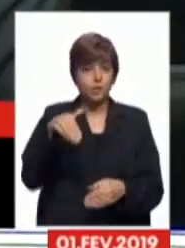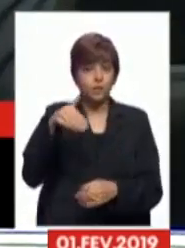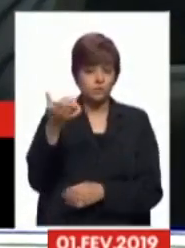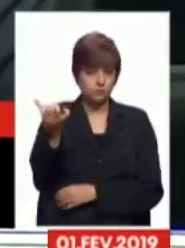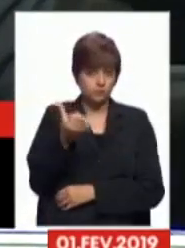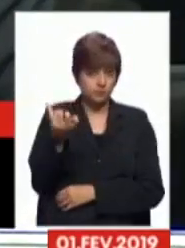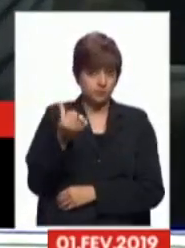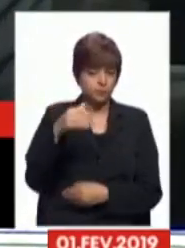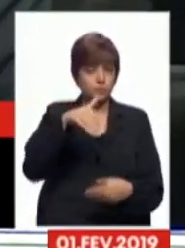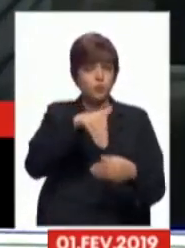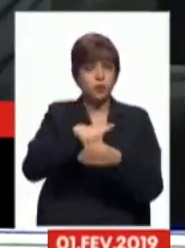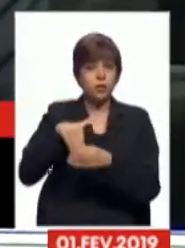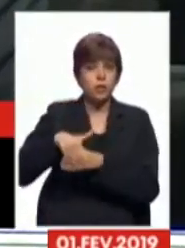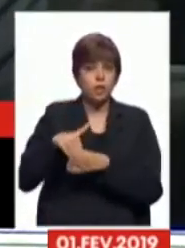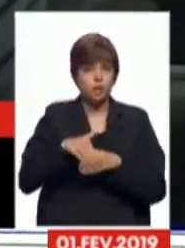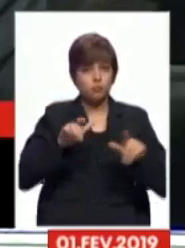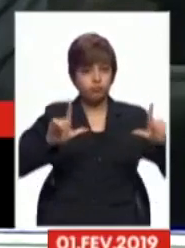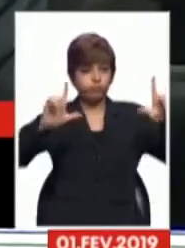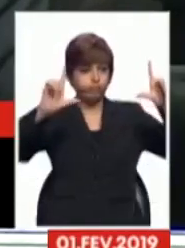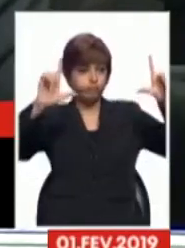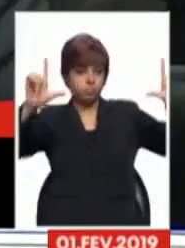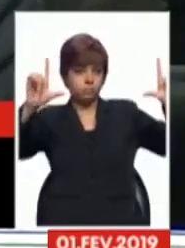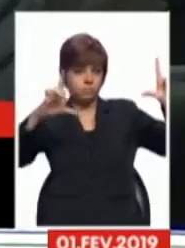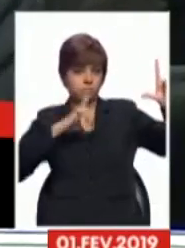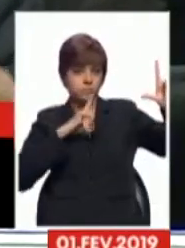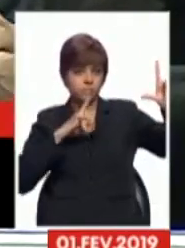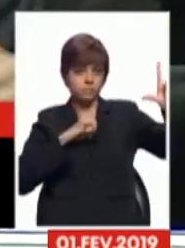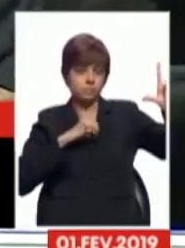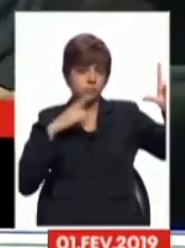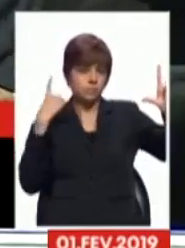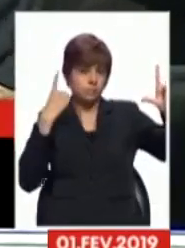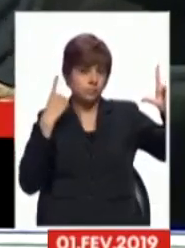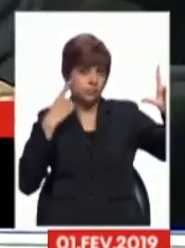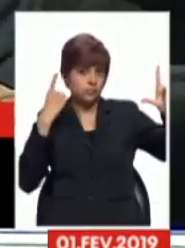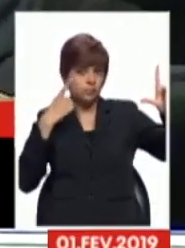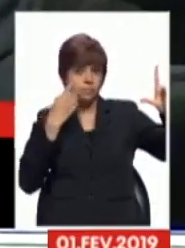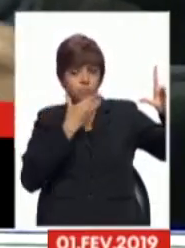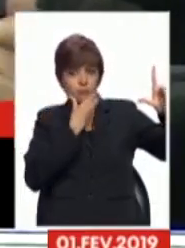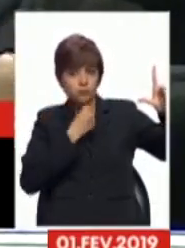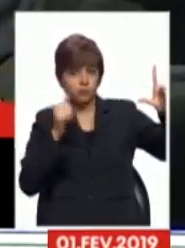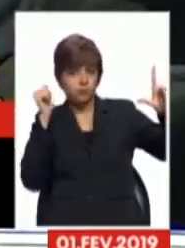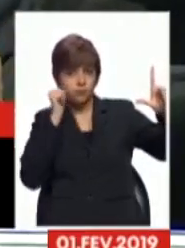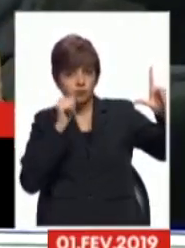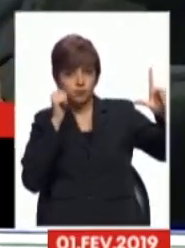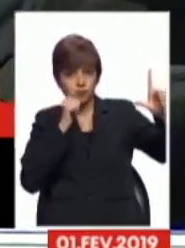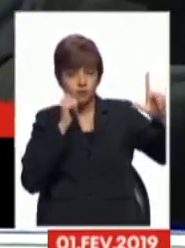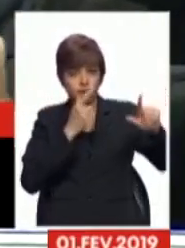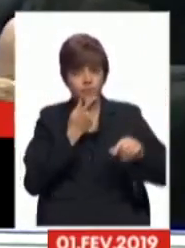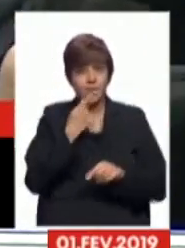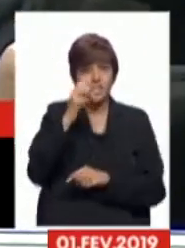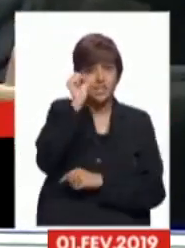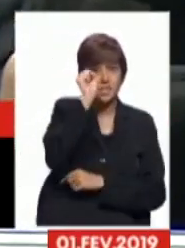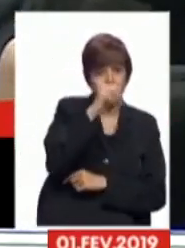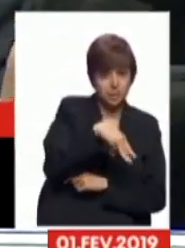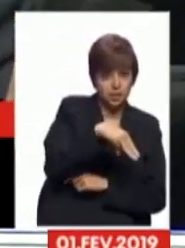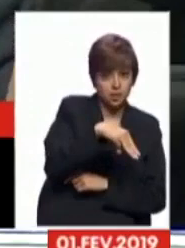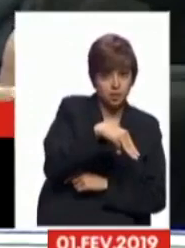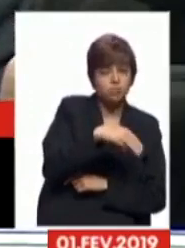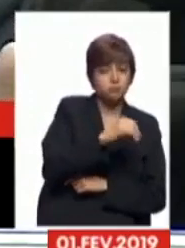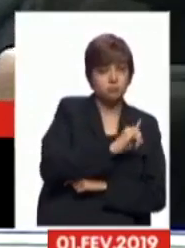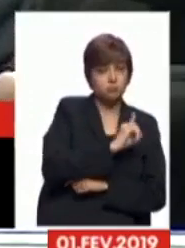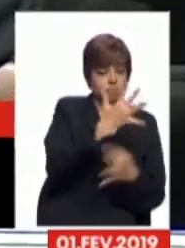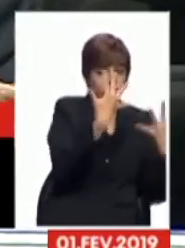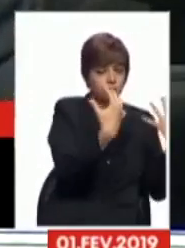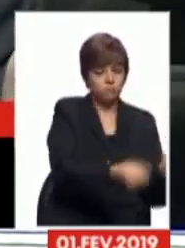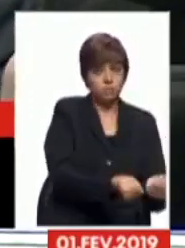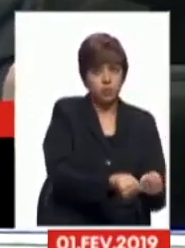A votação se dará por meio de painel eletrônico e as deputadas e os deputados deverão votar sim para aprovar o nome do